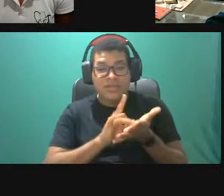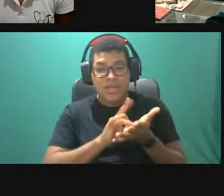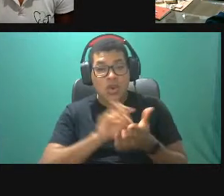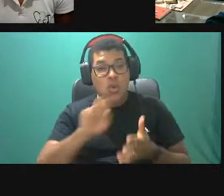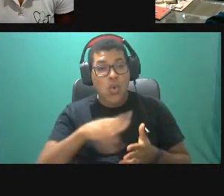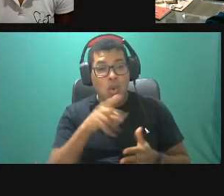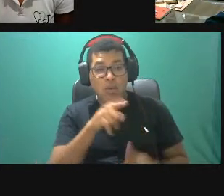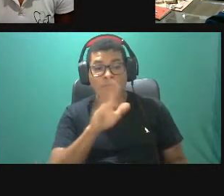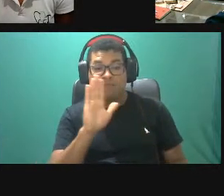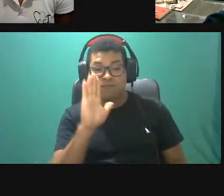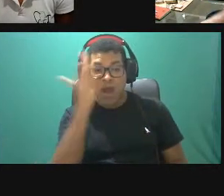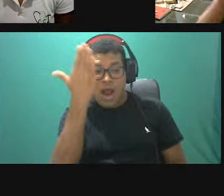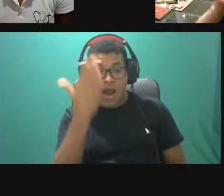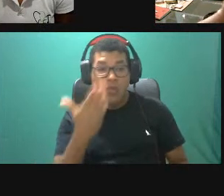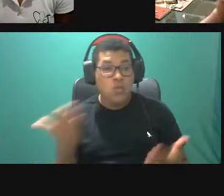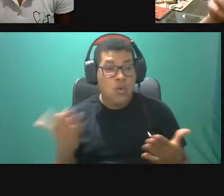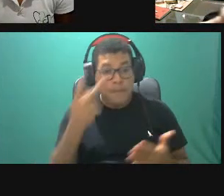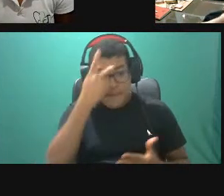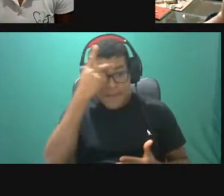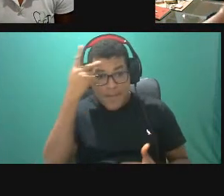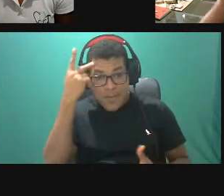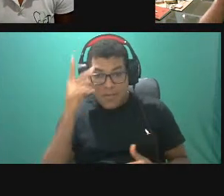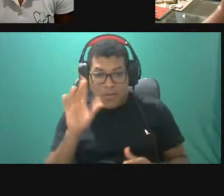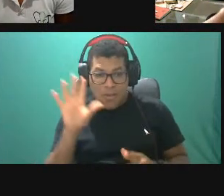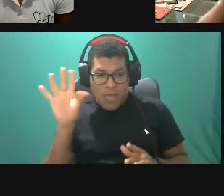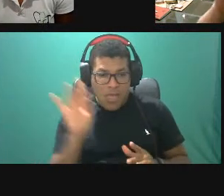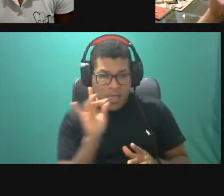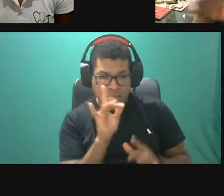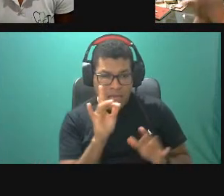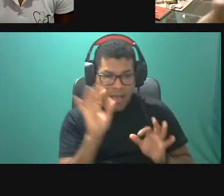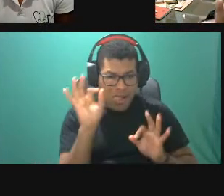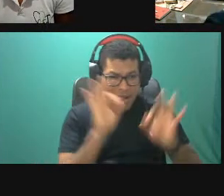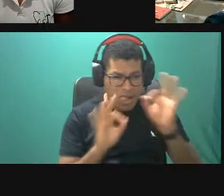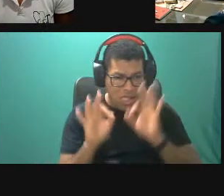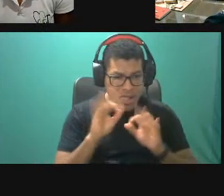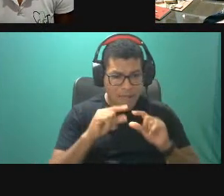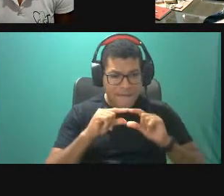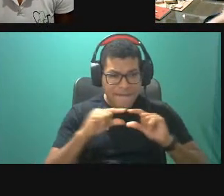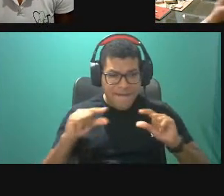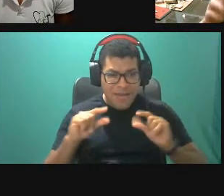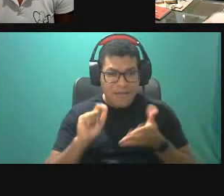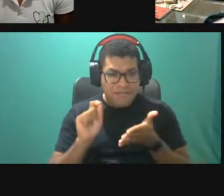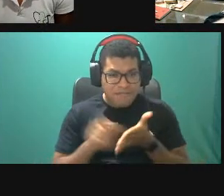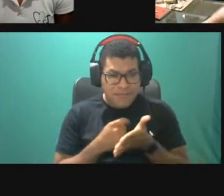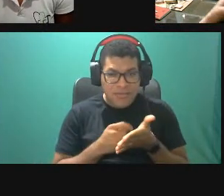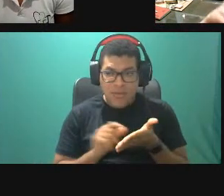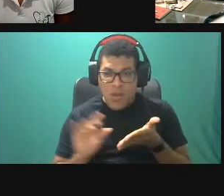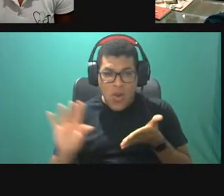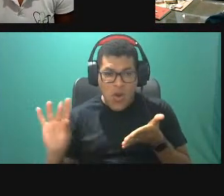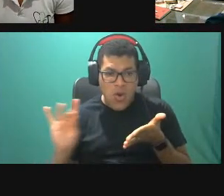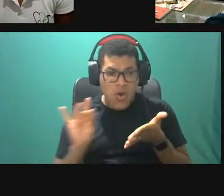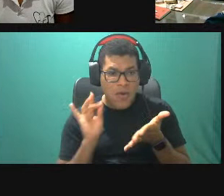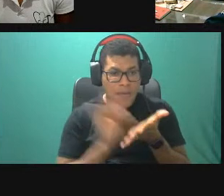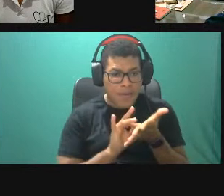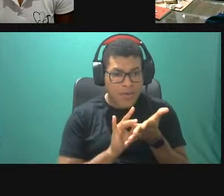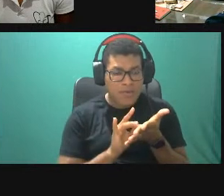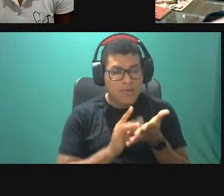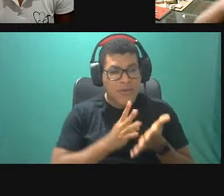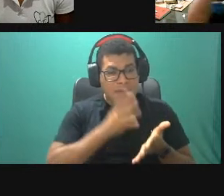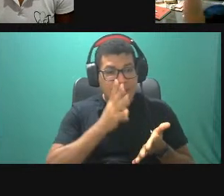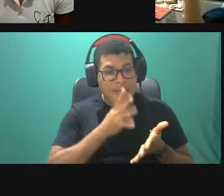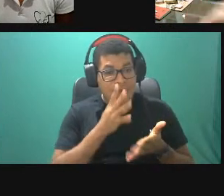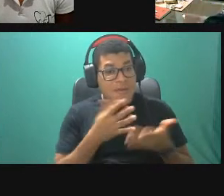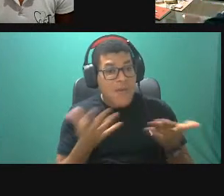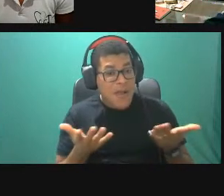foi forjada, se alguém colou uma imagem de uma assinatura dentro de um documento forjado. Aí